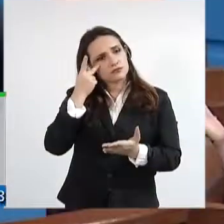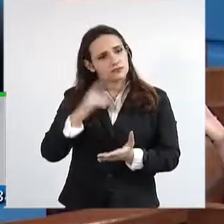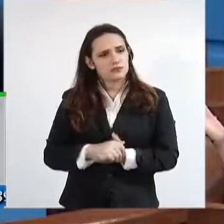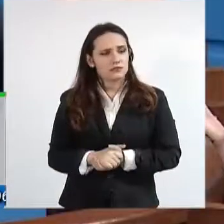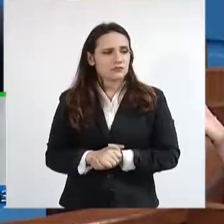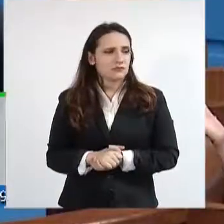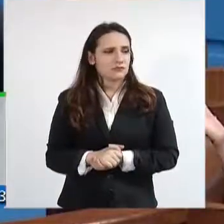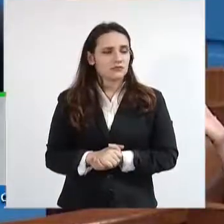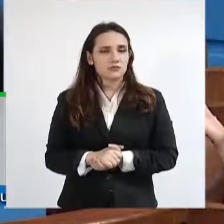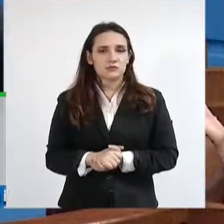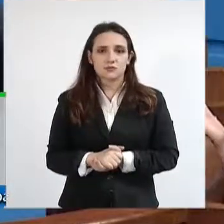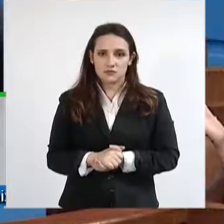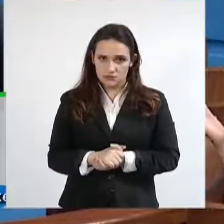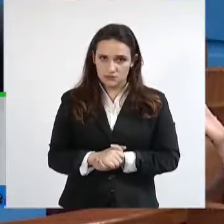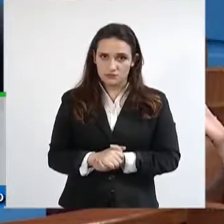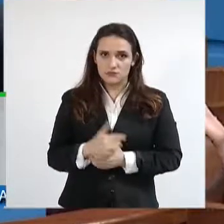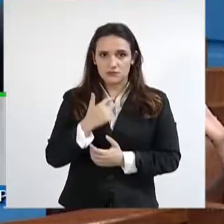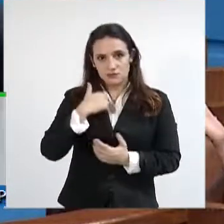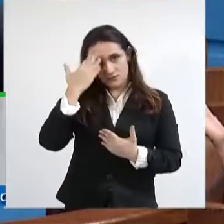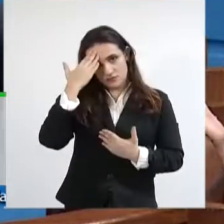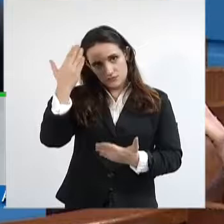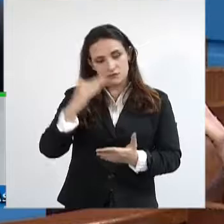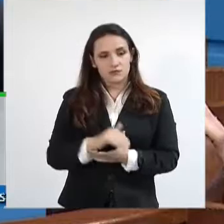Kemp. Eu agradeço,